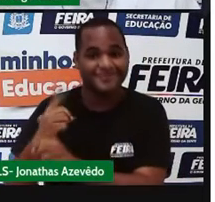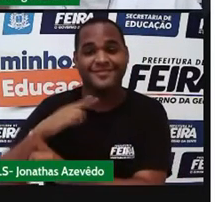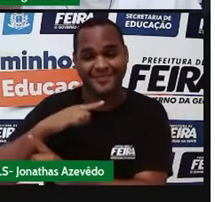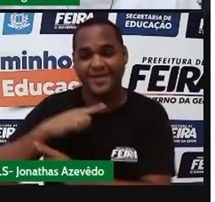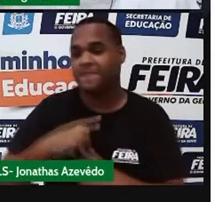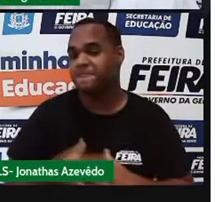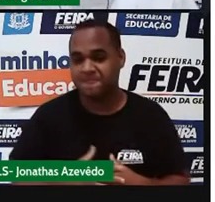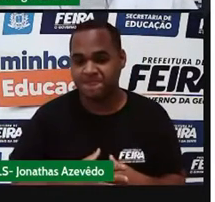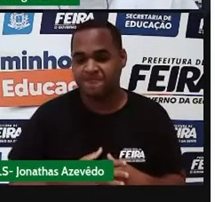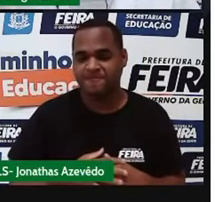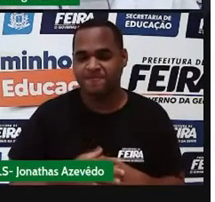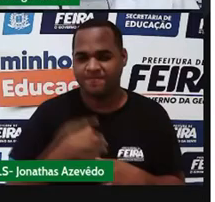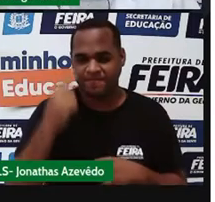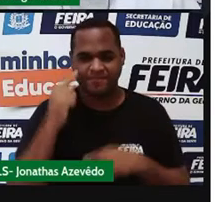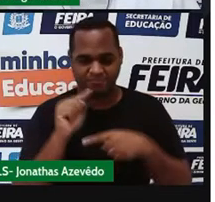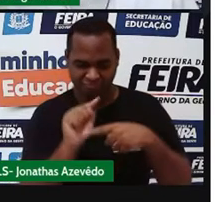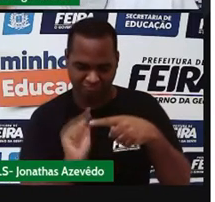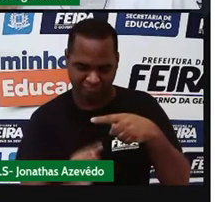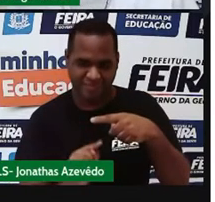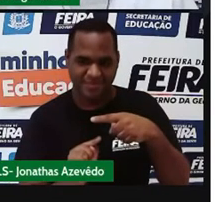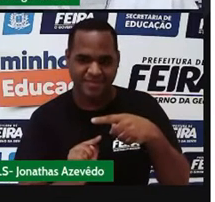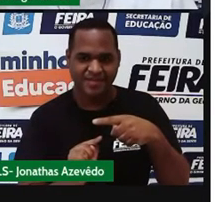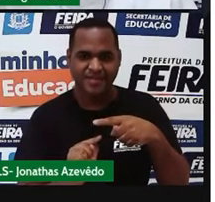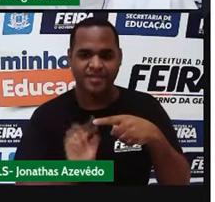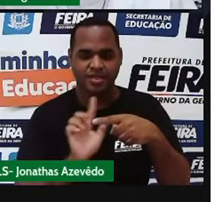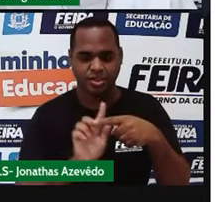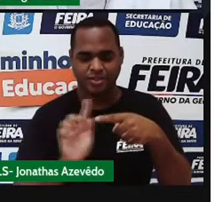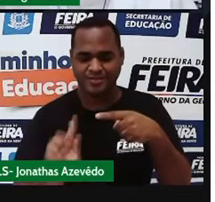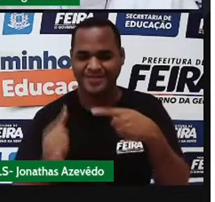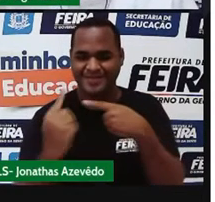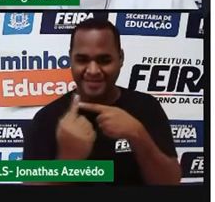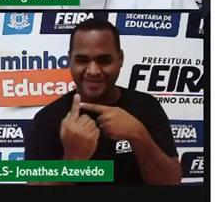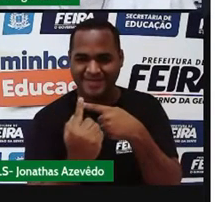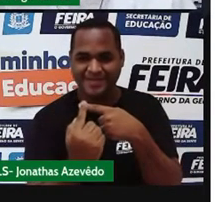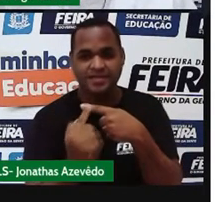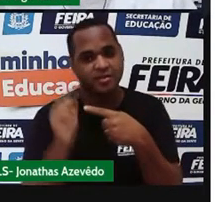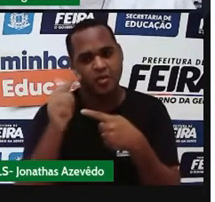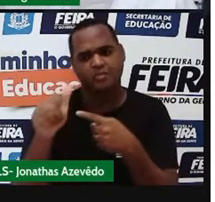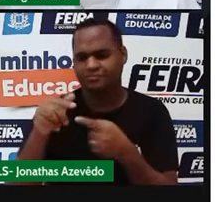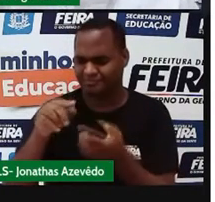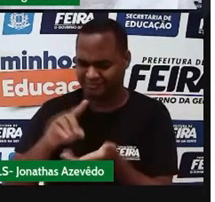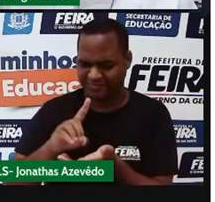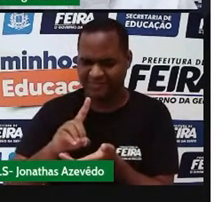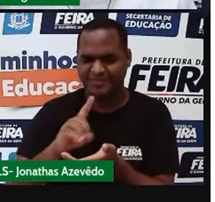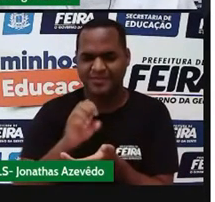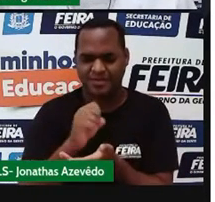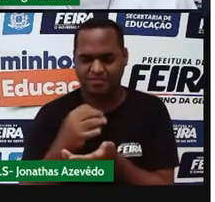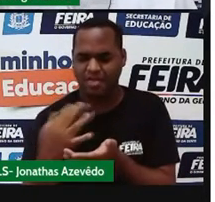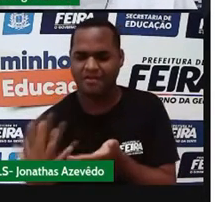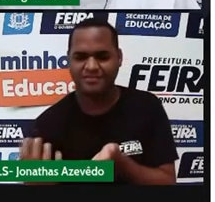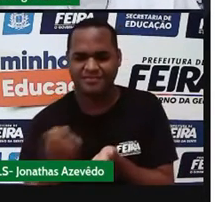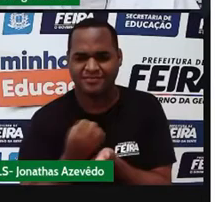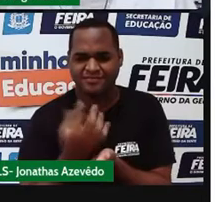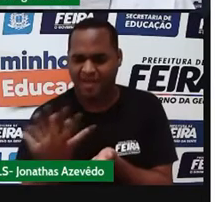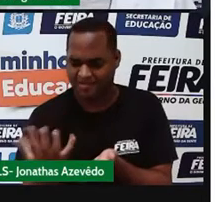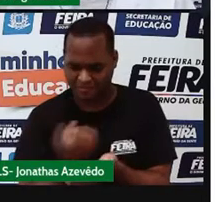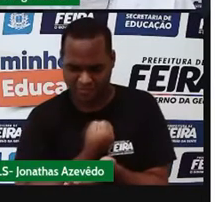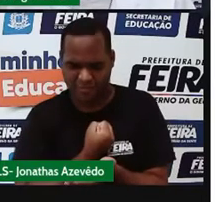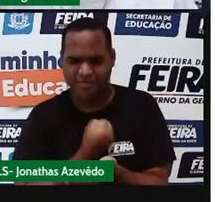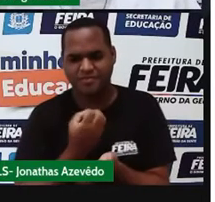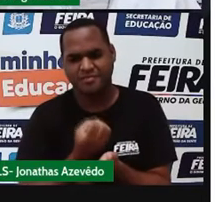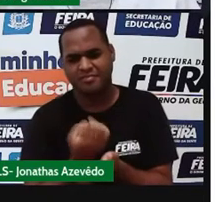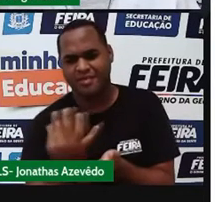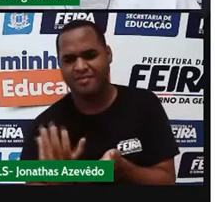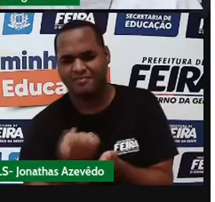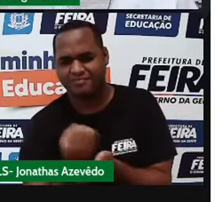tá bom é a fração geratriz e a dízima periódica mas o que é que é isso Professor como é